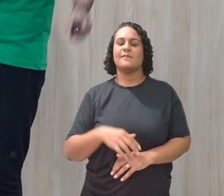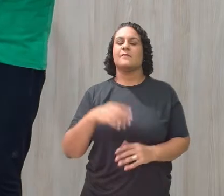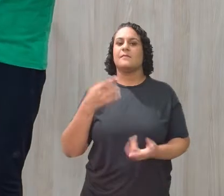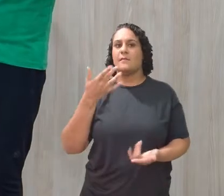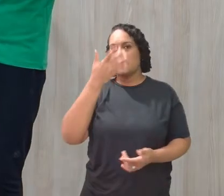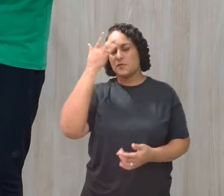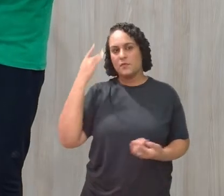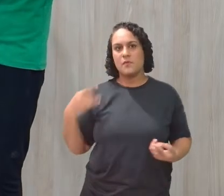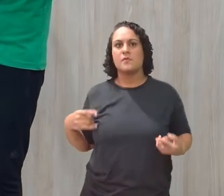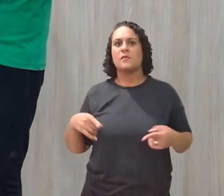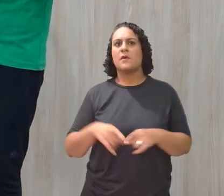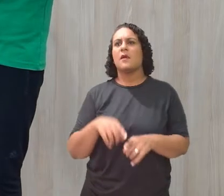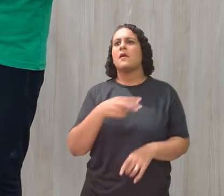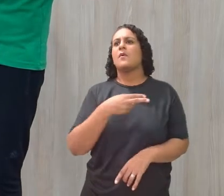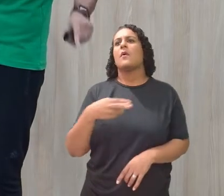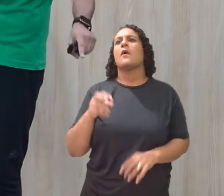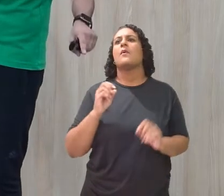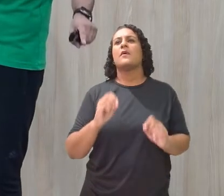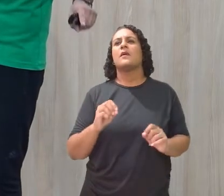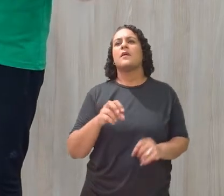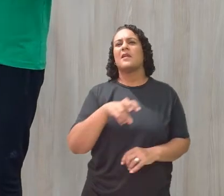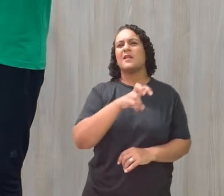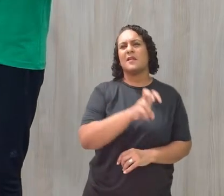272, que dá igual a